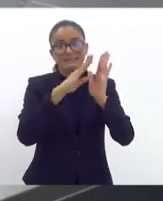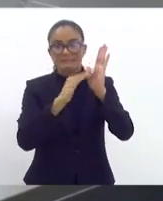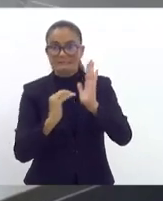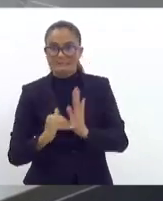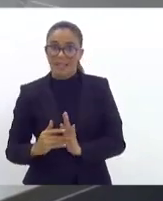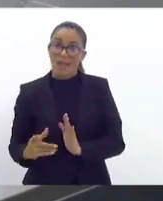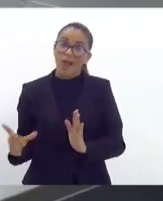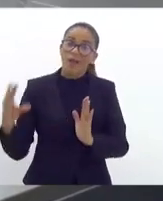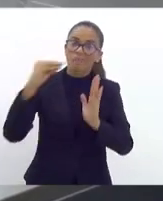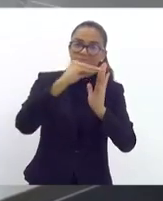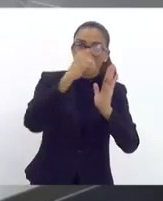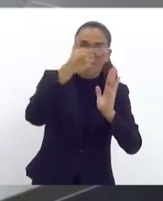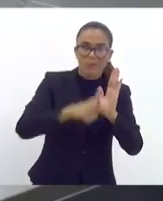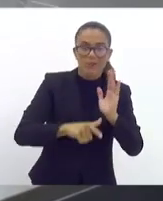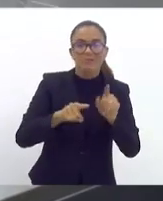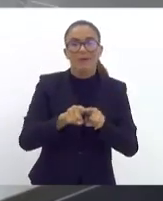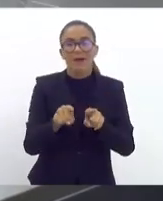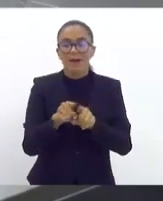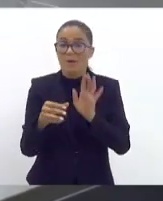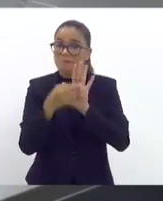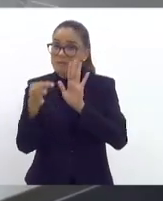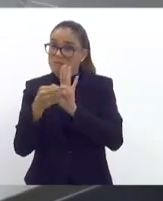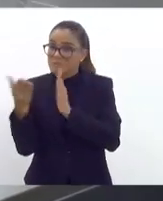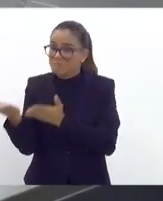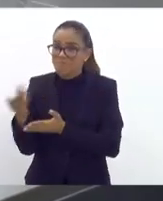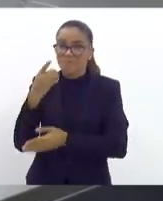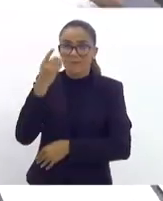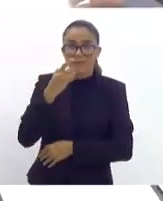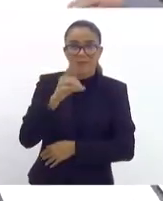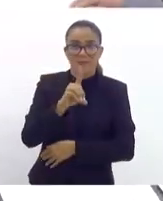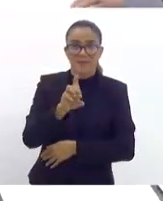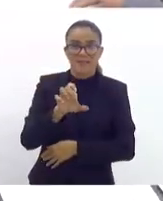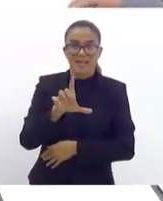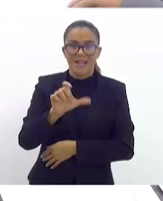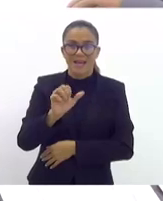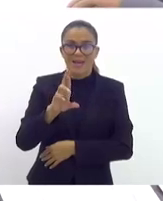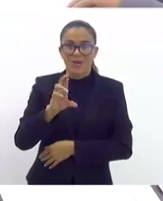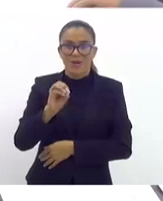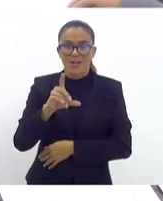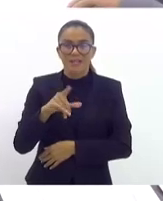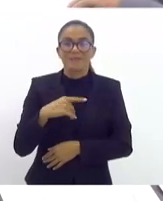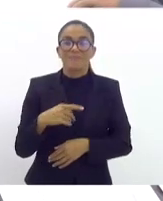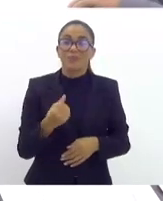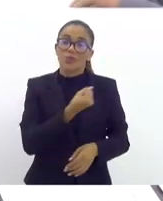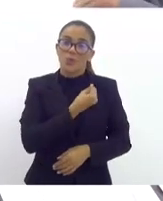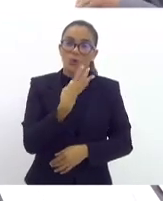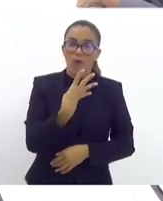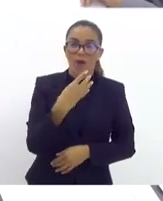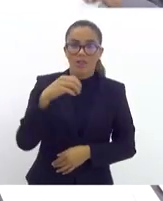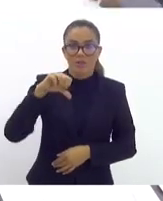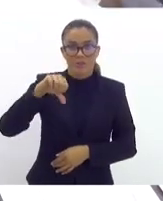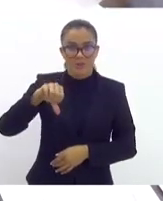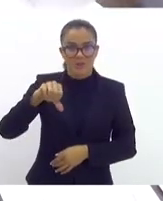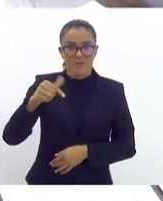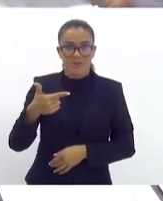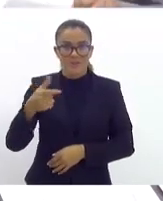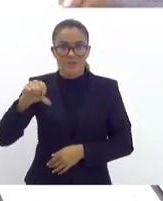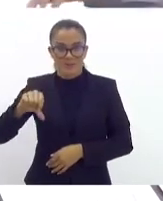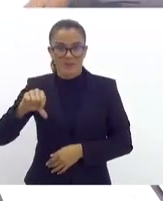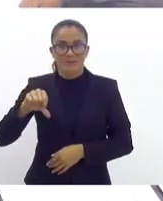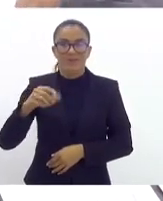retorna pauta para parecer Deputado Guilherme pela anexação de lei número 29 2019